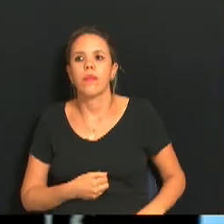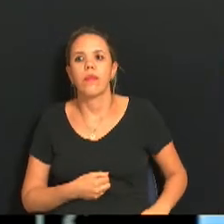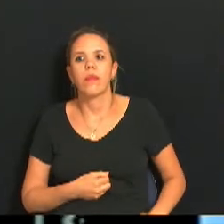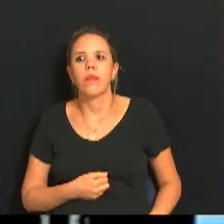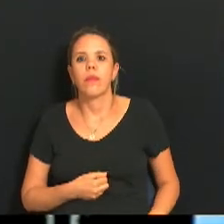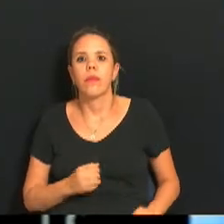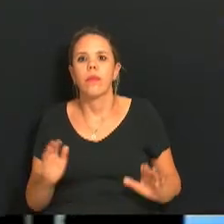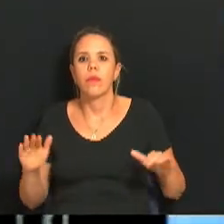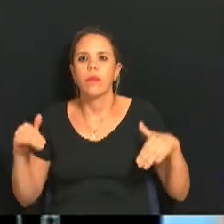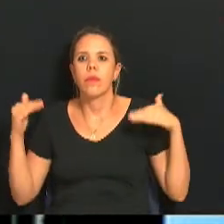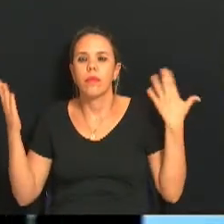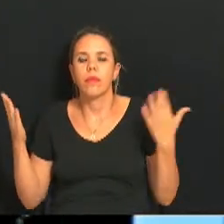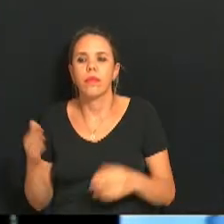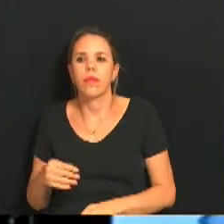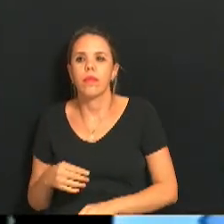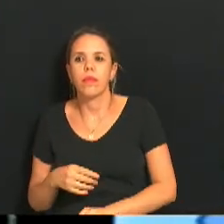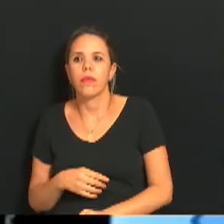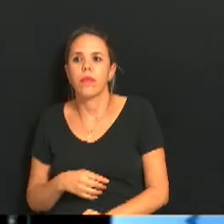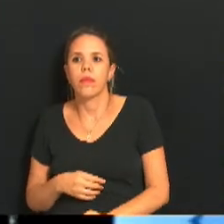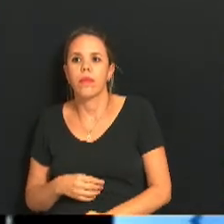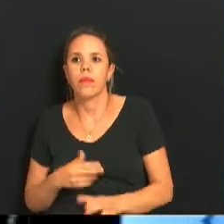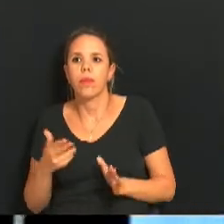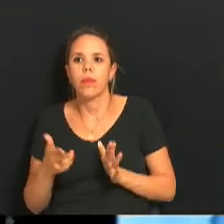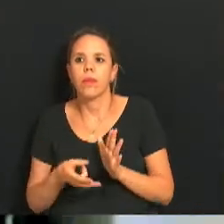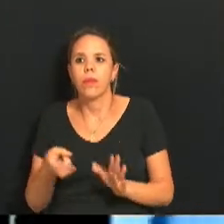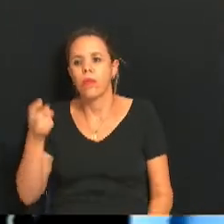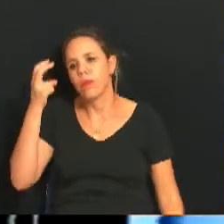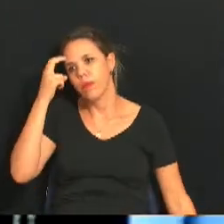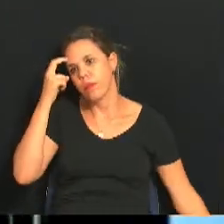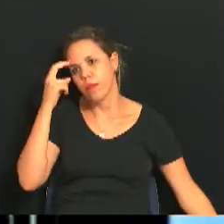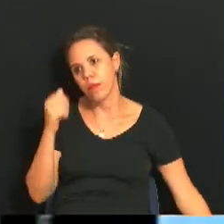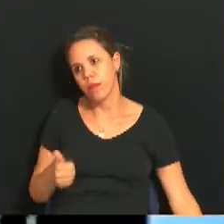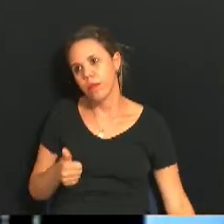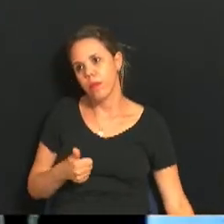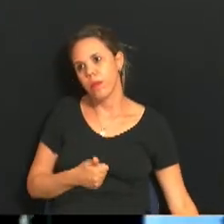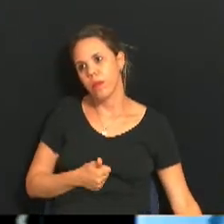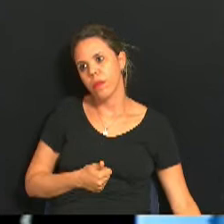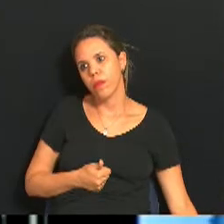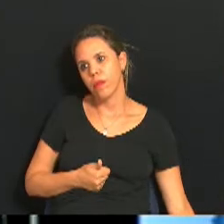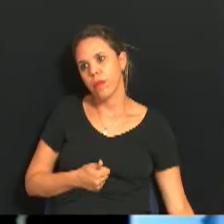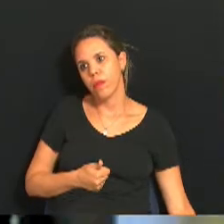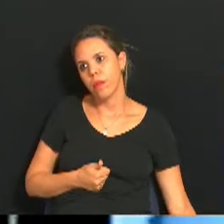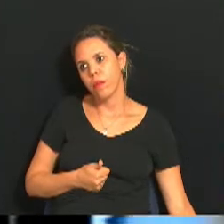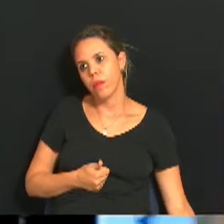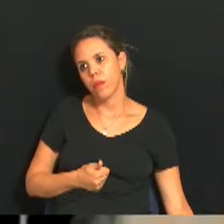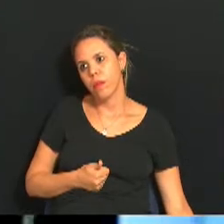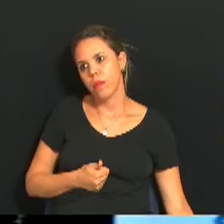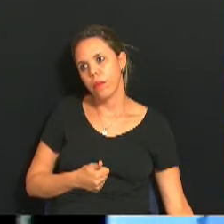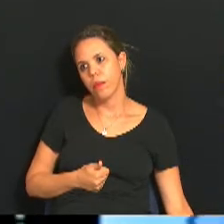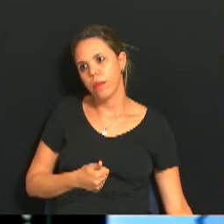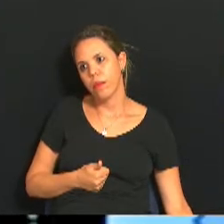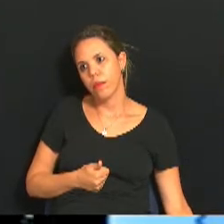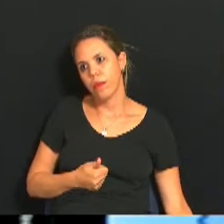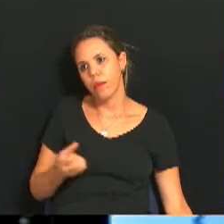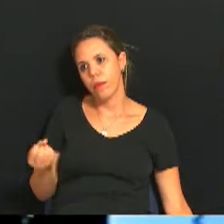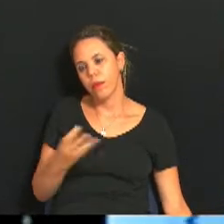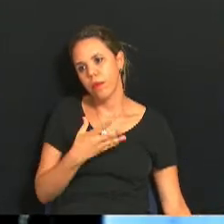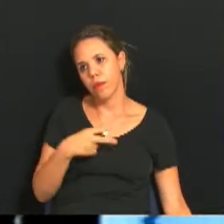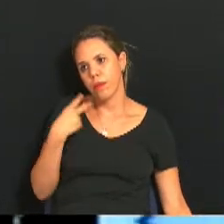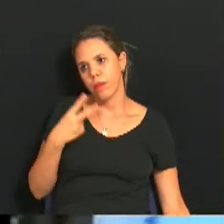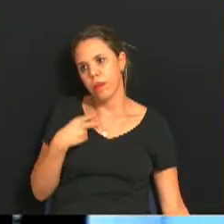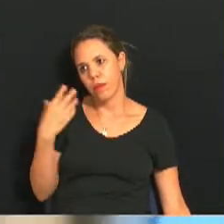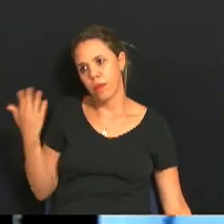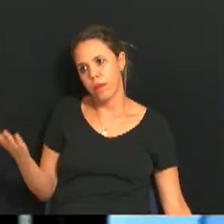de cima envolve a estação comida então passo a palavra novamente do